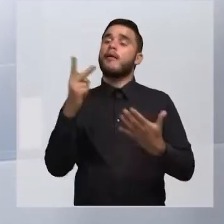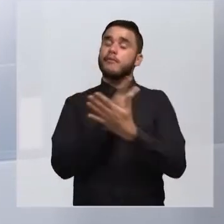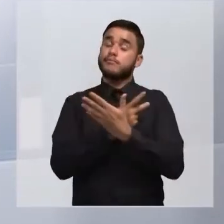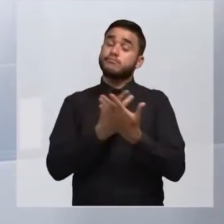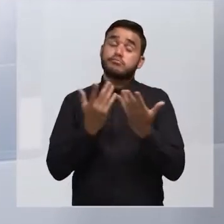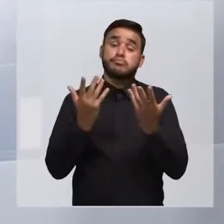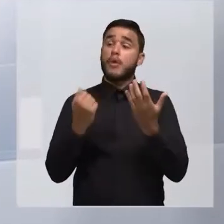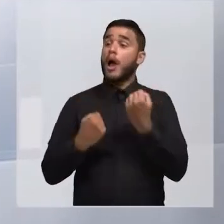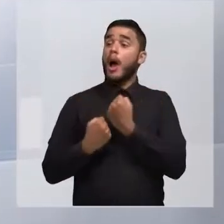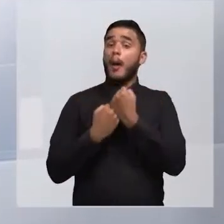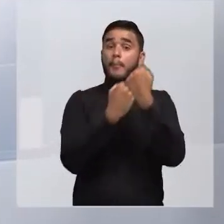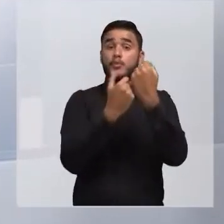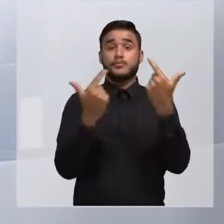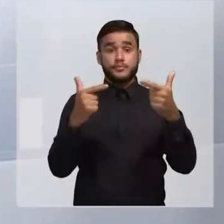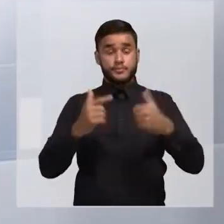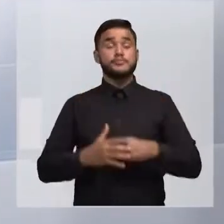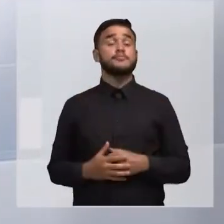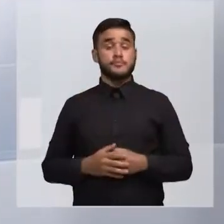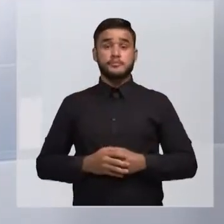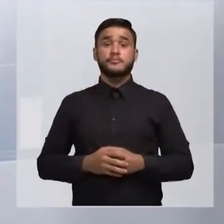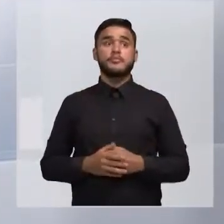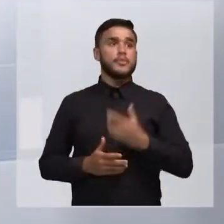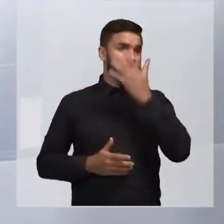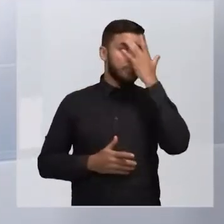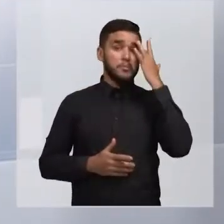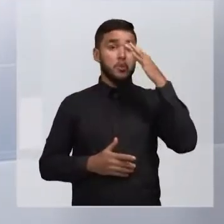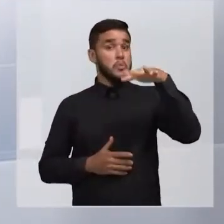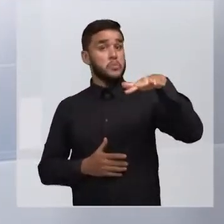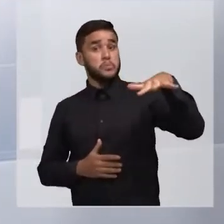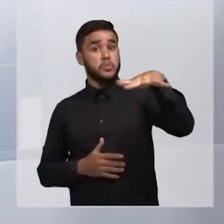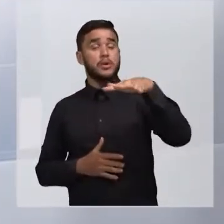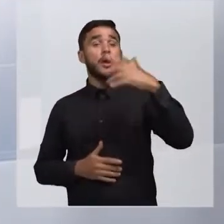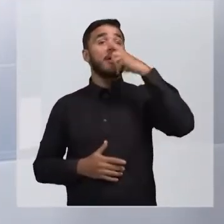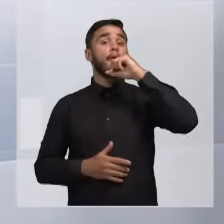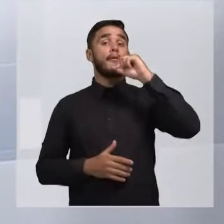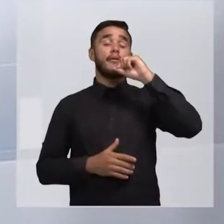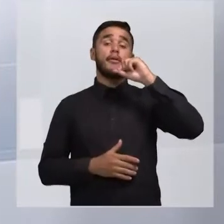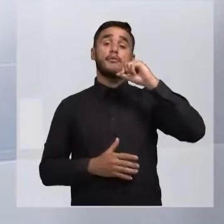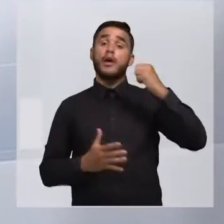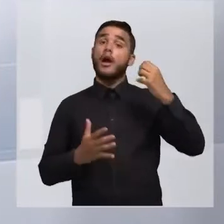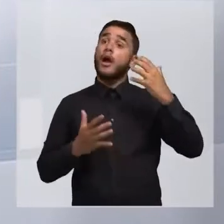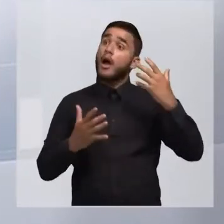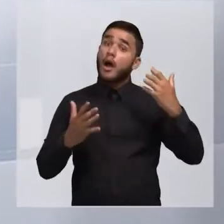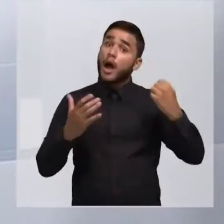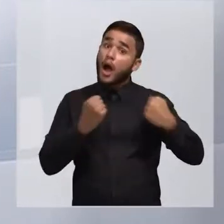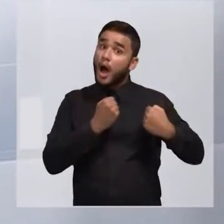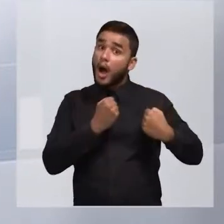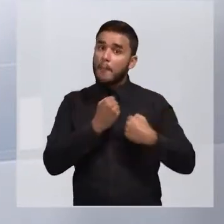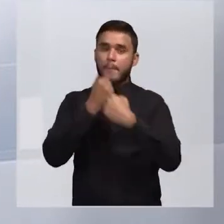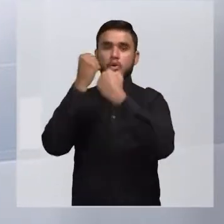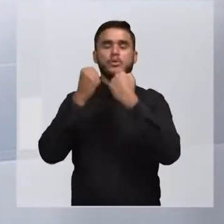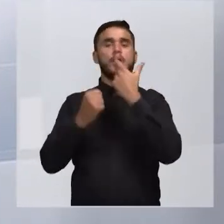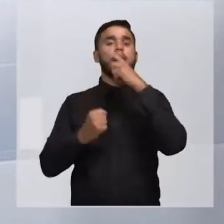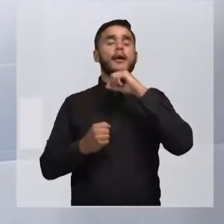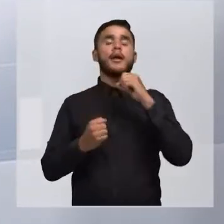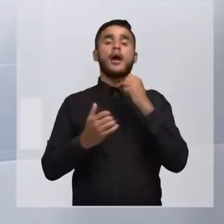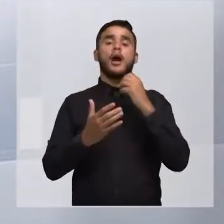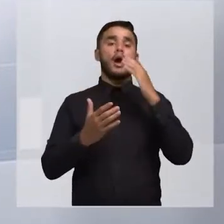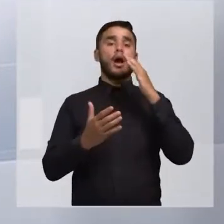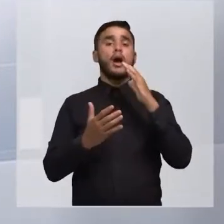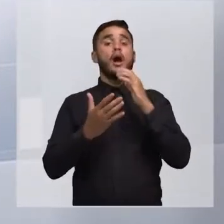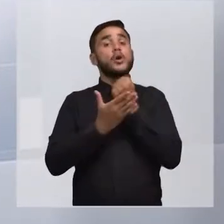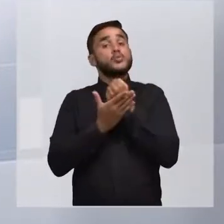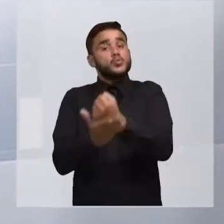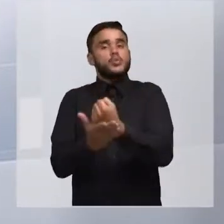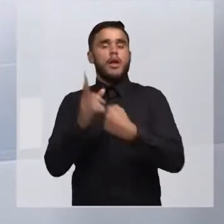parte da população começa a acreditar que a salvaguardadora da democracia brasileira seria o